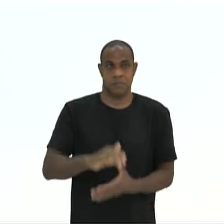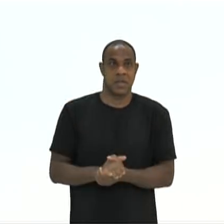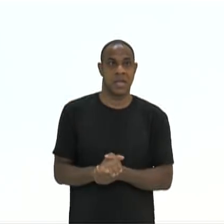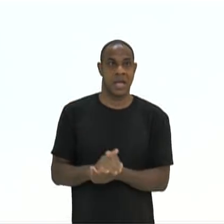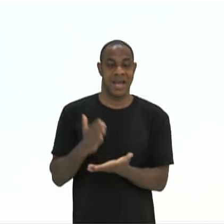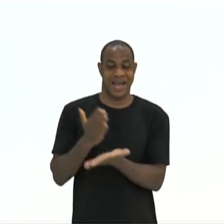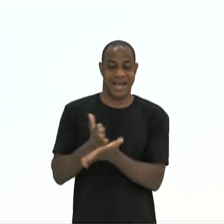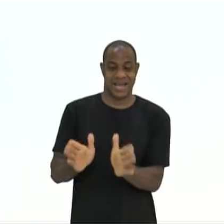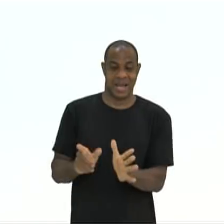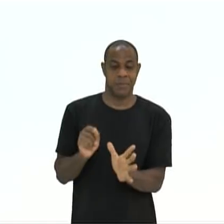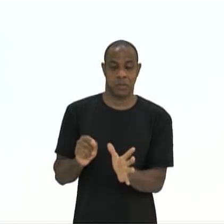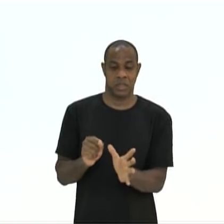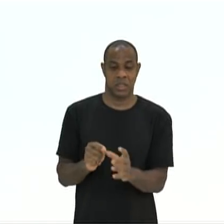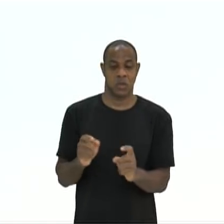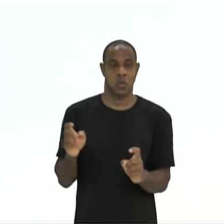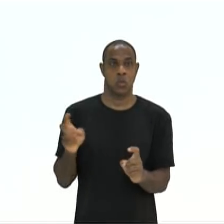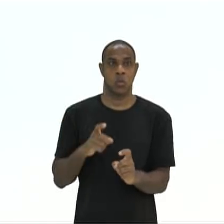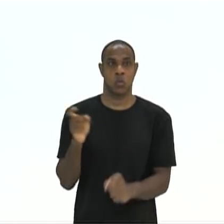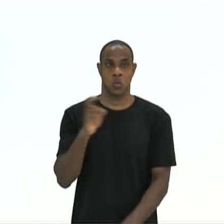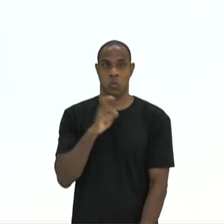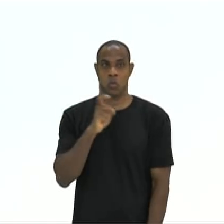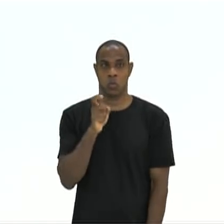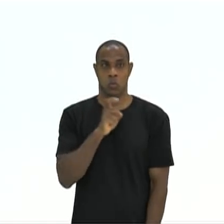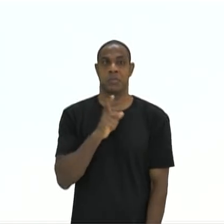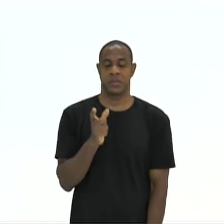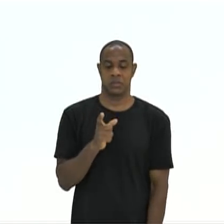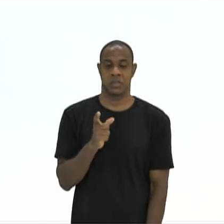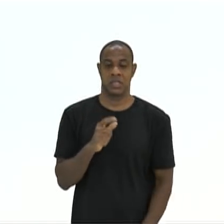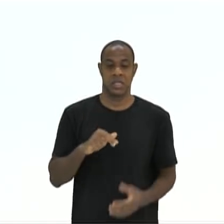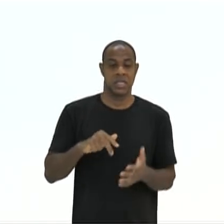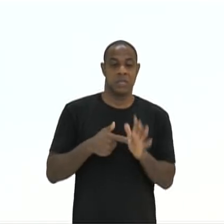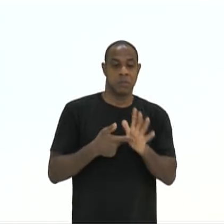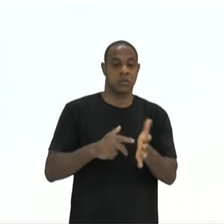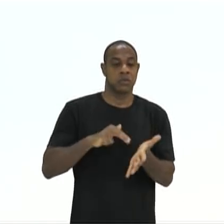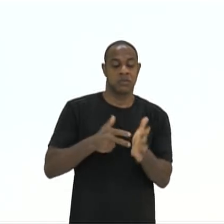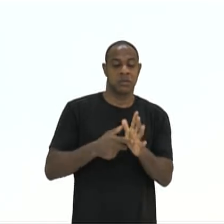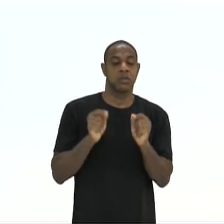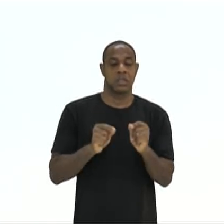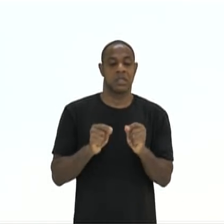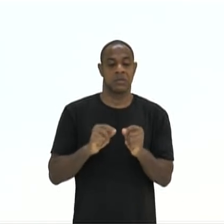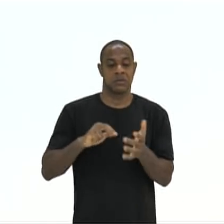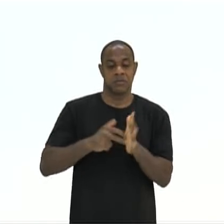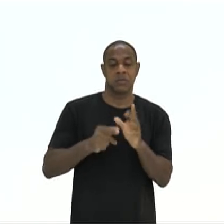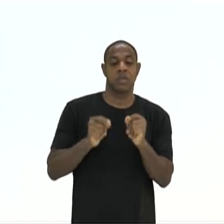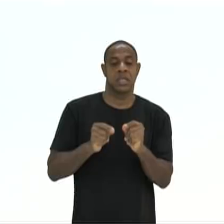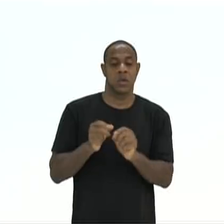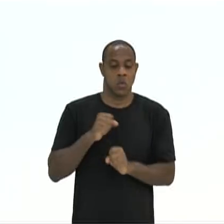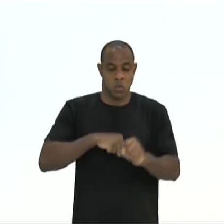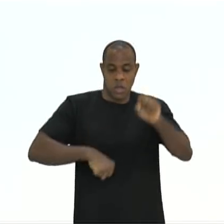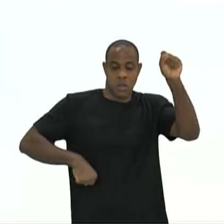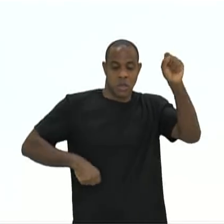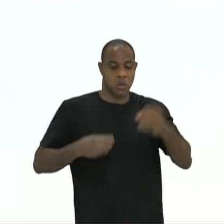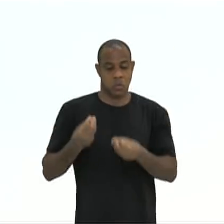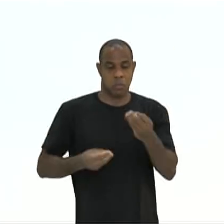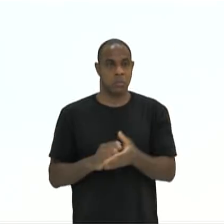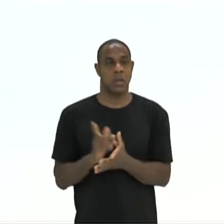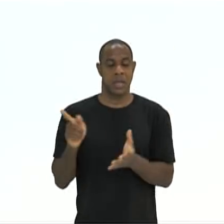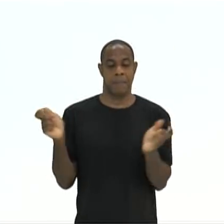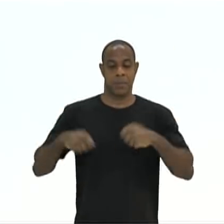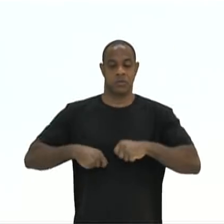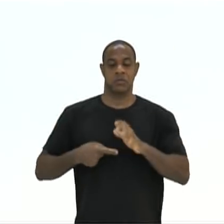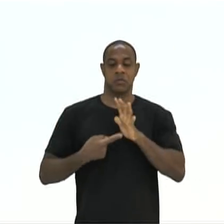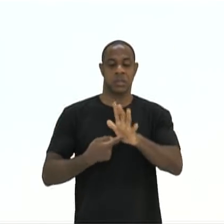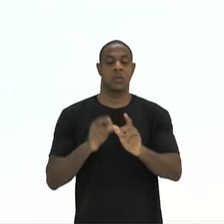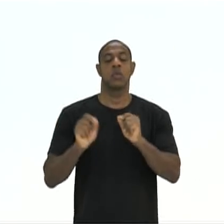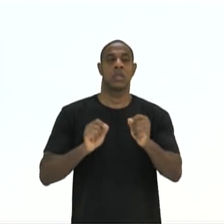Transformers e redefine o que significa ser um herói. É possível perceber que, alternativa A, trata-se